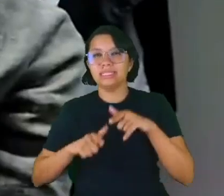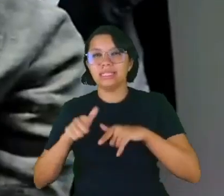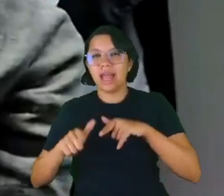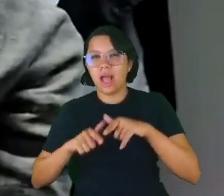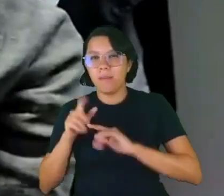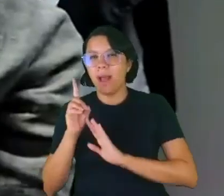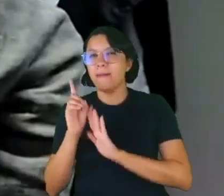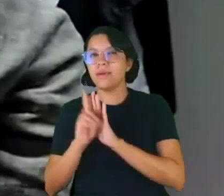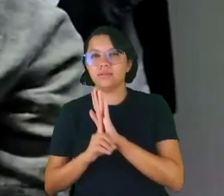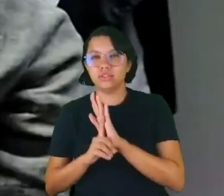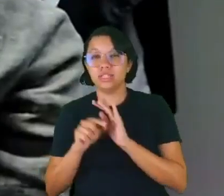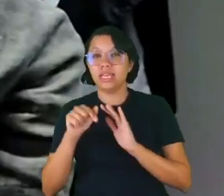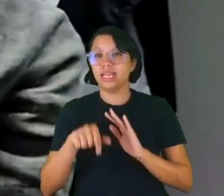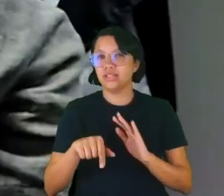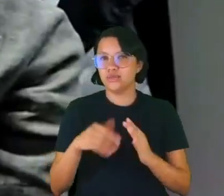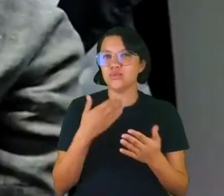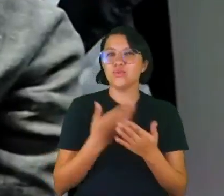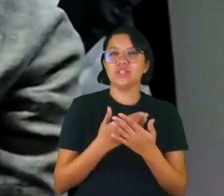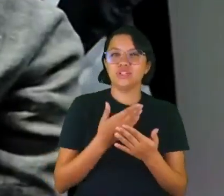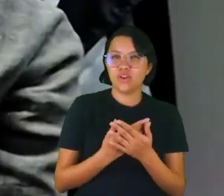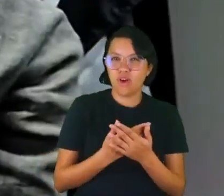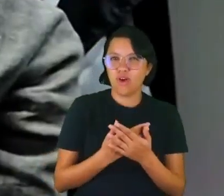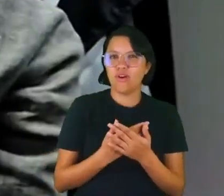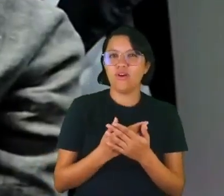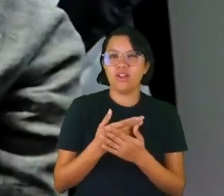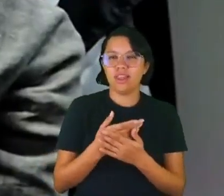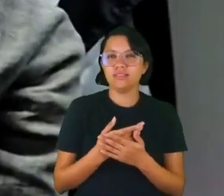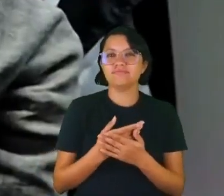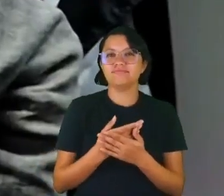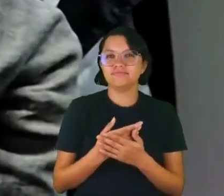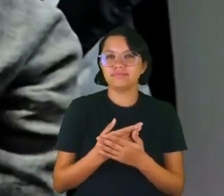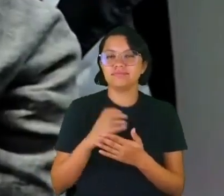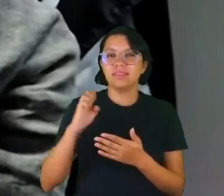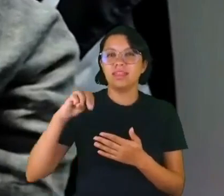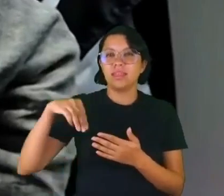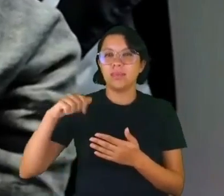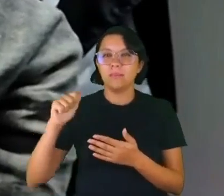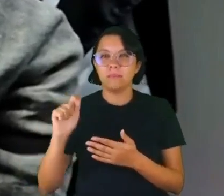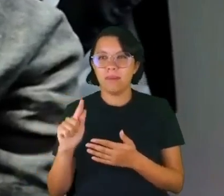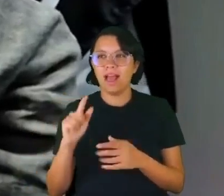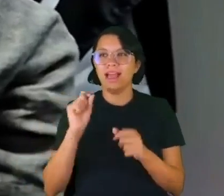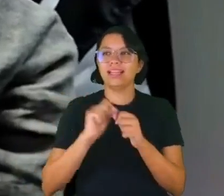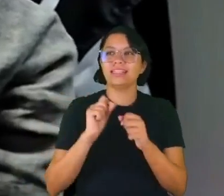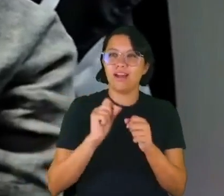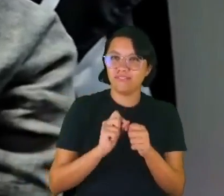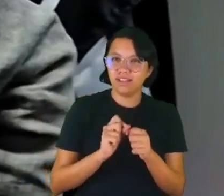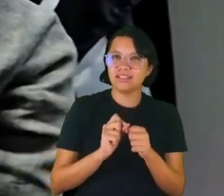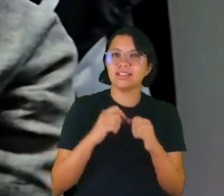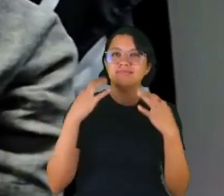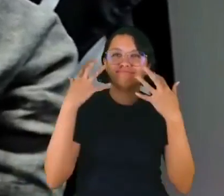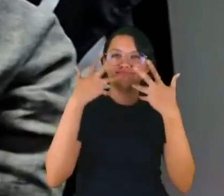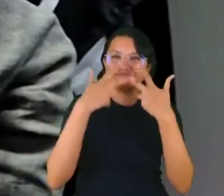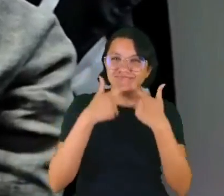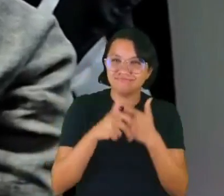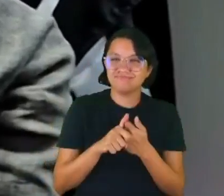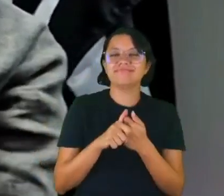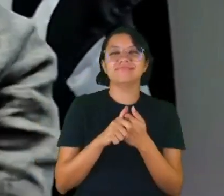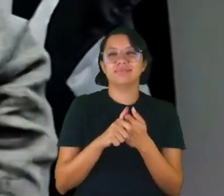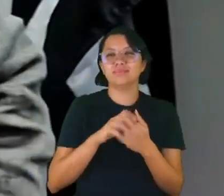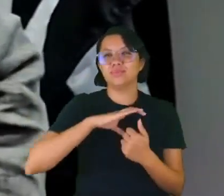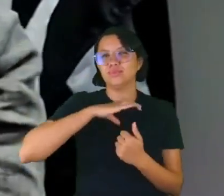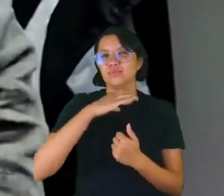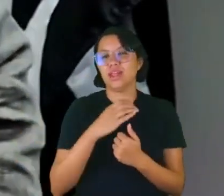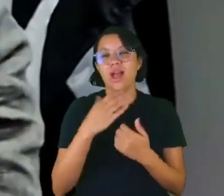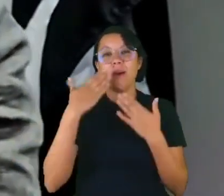fazendo e fazendo com galhardia. Muito obrigado pela presença, muito obrigado pelo convite. Eu fico sempre às horas, porque eu gosto demais